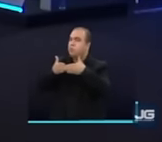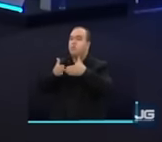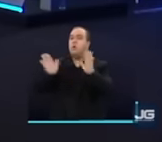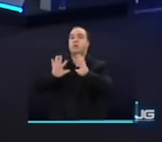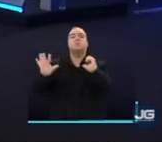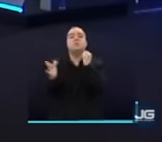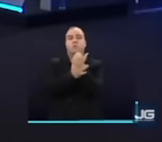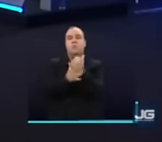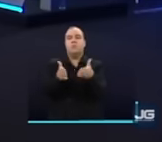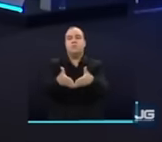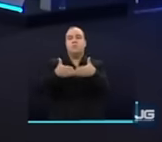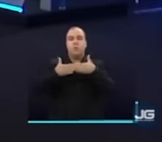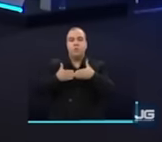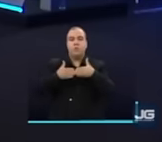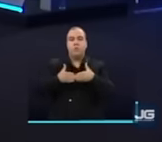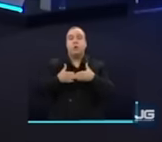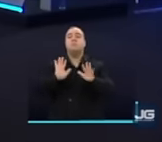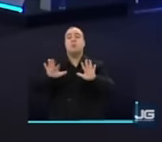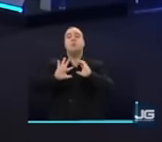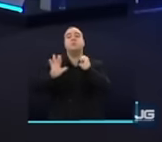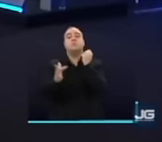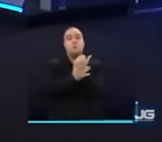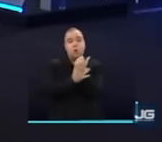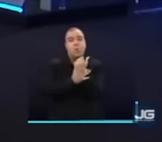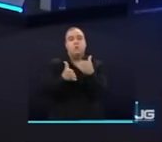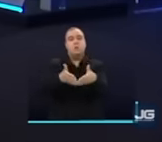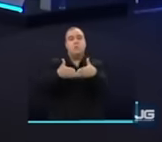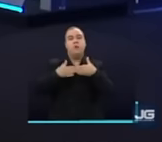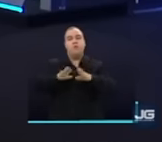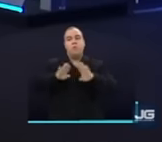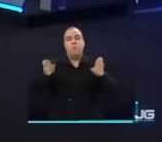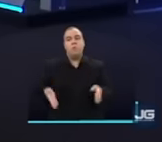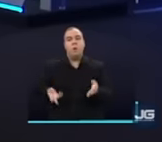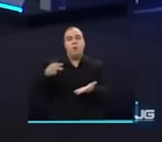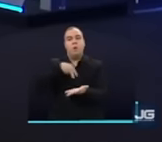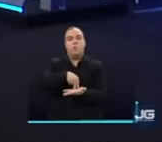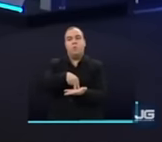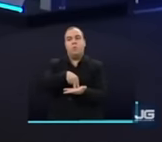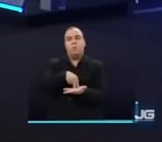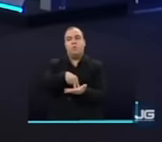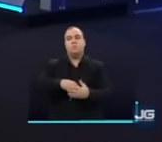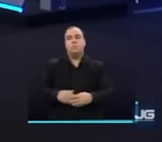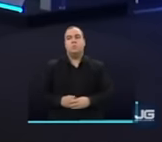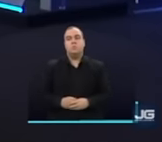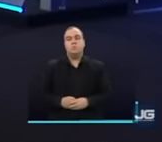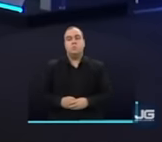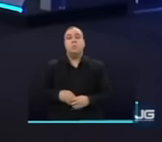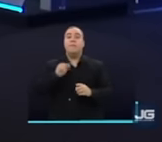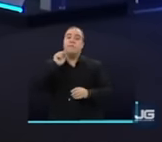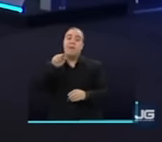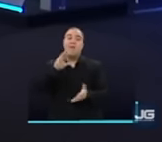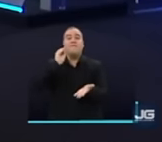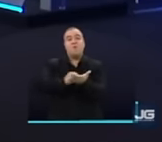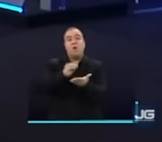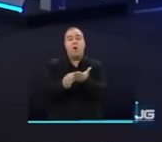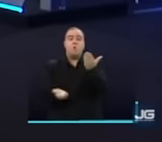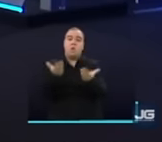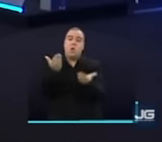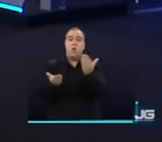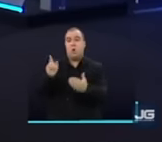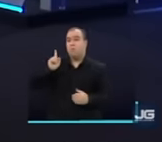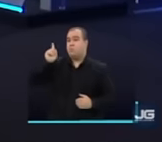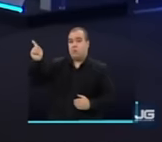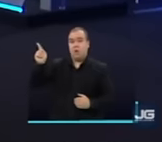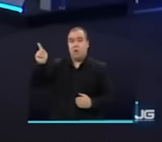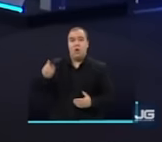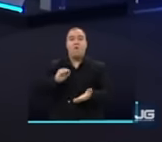Que isso? Que tá acontecendo? Segurança, por favor, aqui no palco. Ah, que isso? Por favor. Está desequilibrado. Quer ser